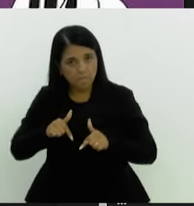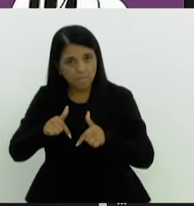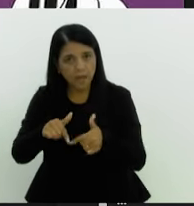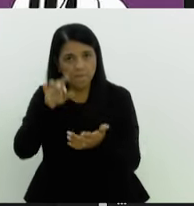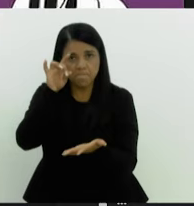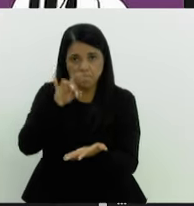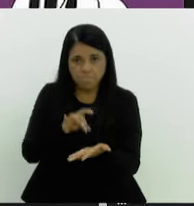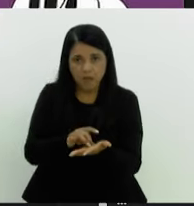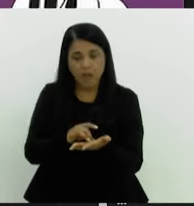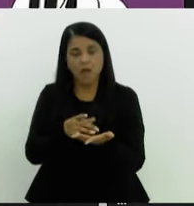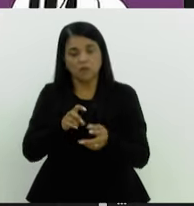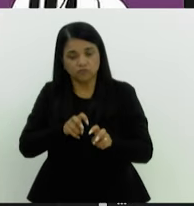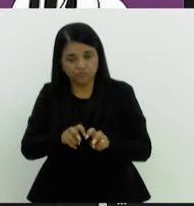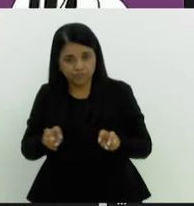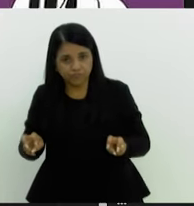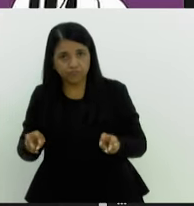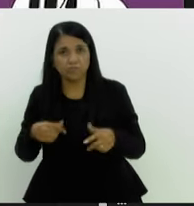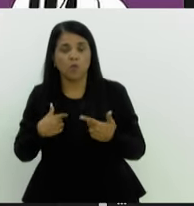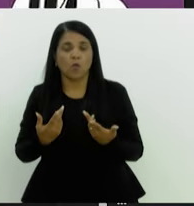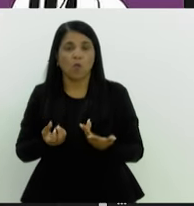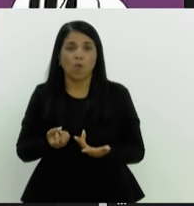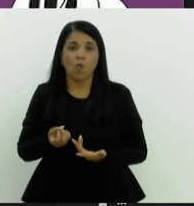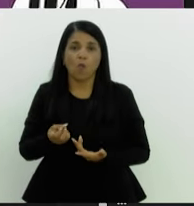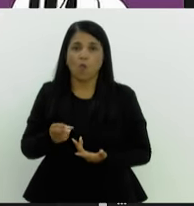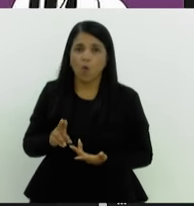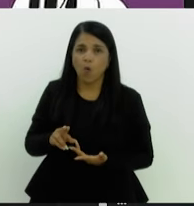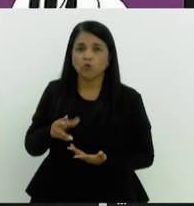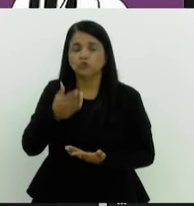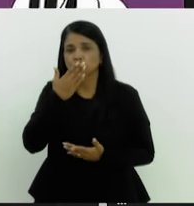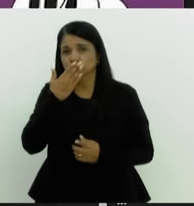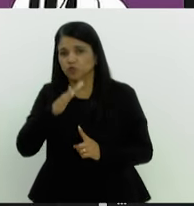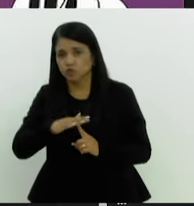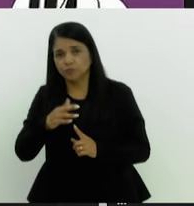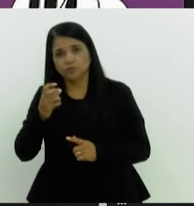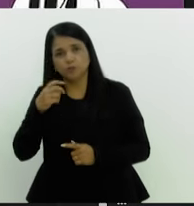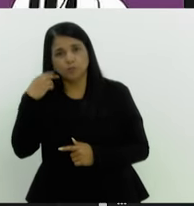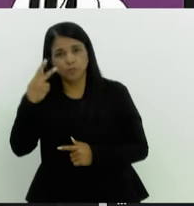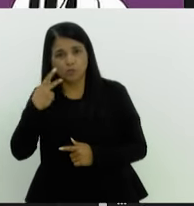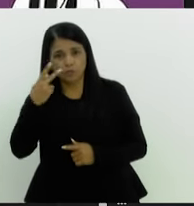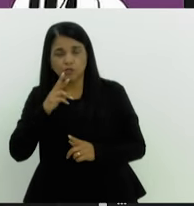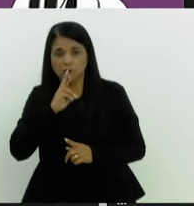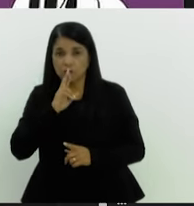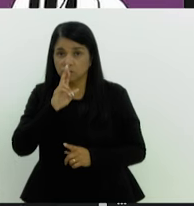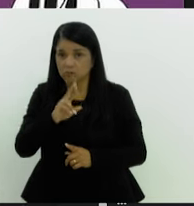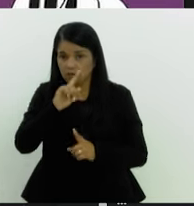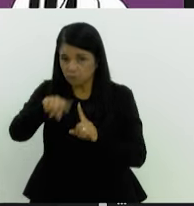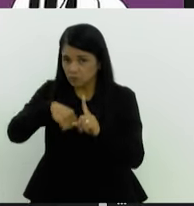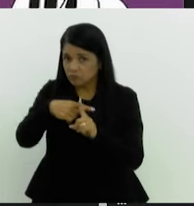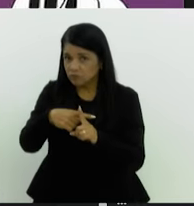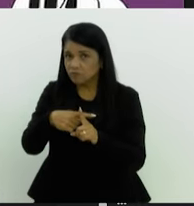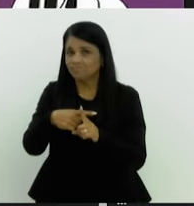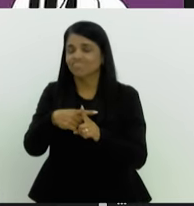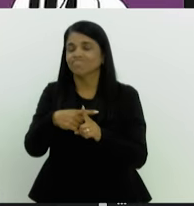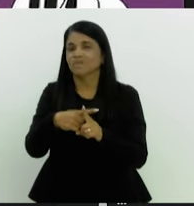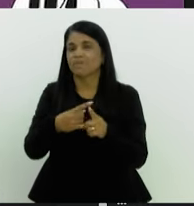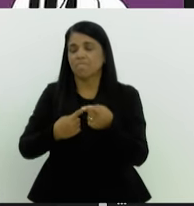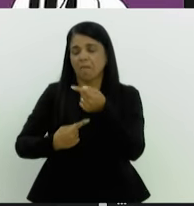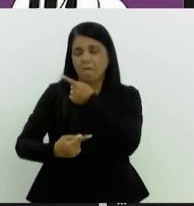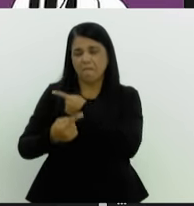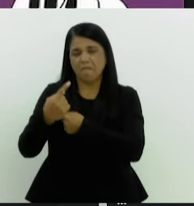cadeiras ou outro tipo de política que seja Eh que que tenha resultados concretos é um retrocesso